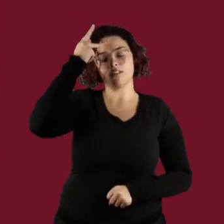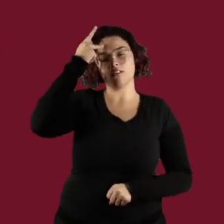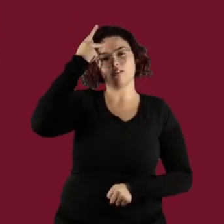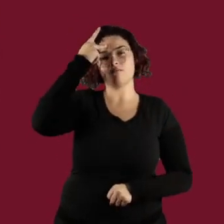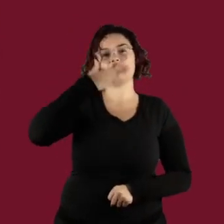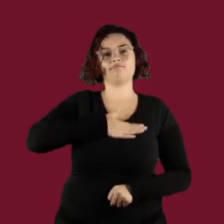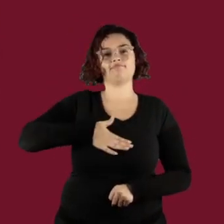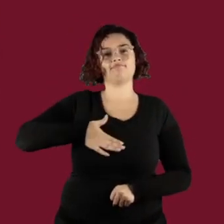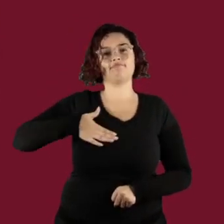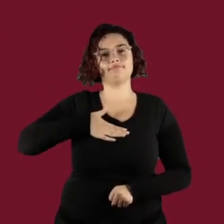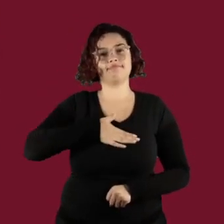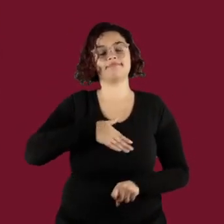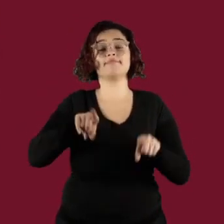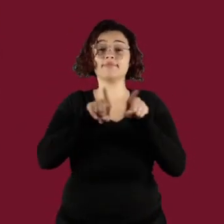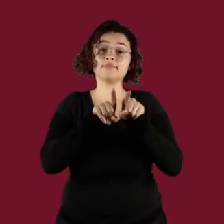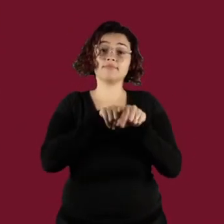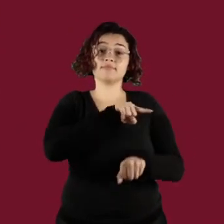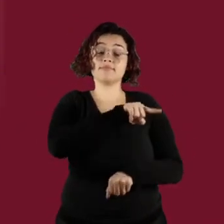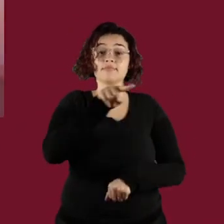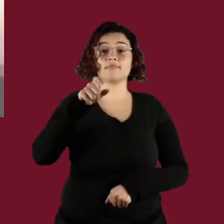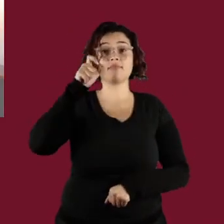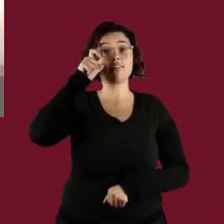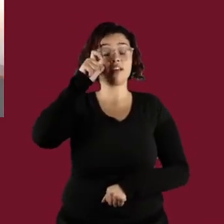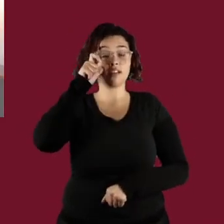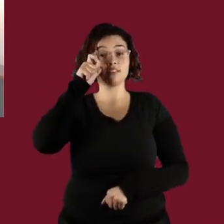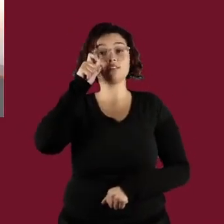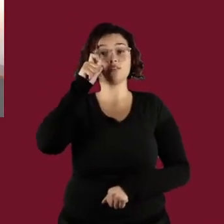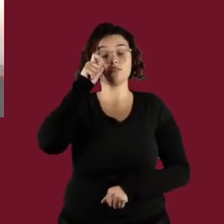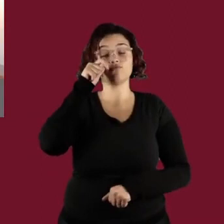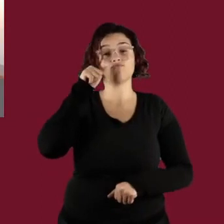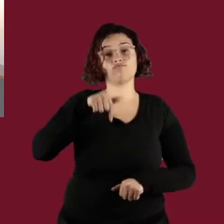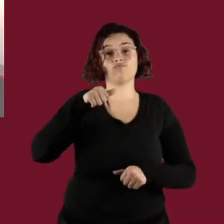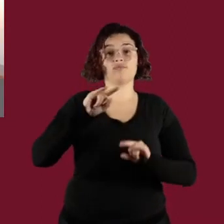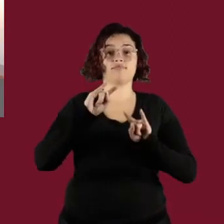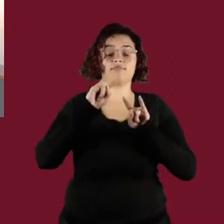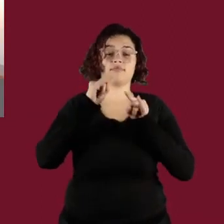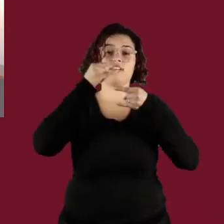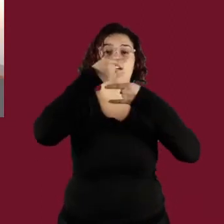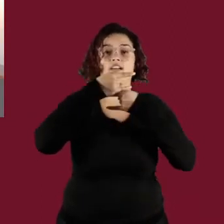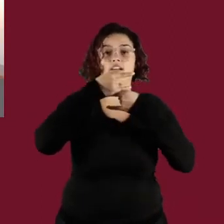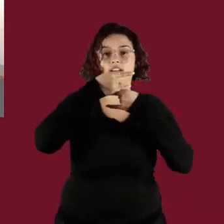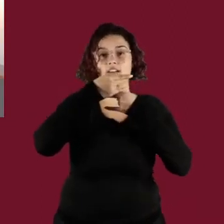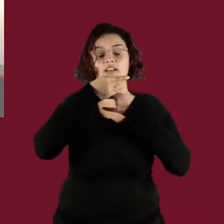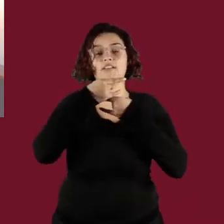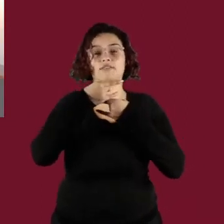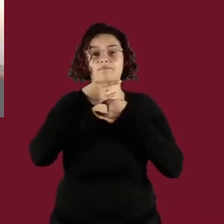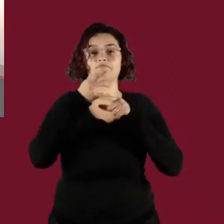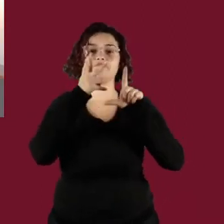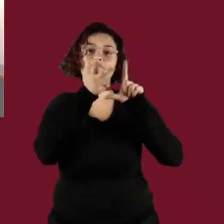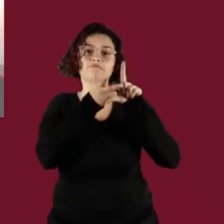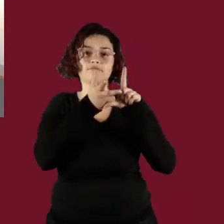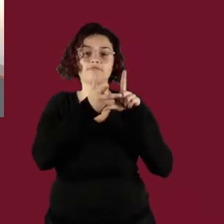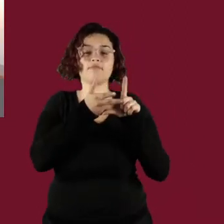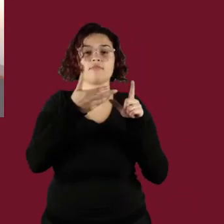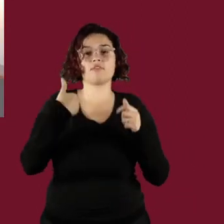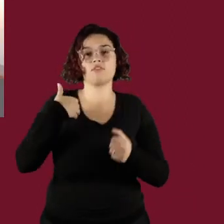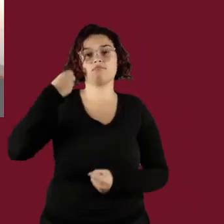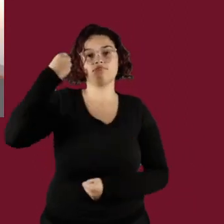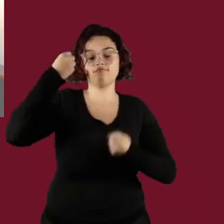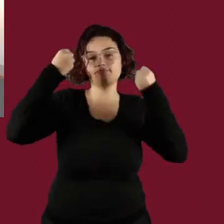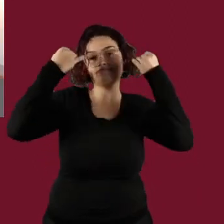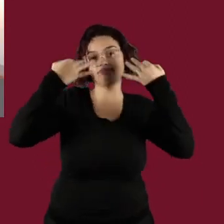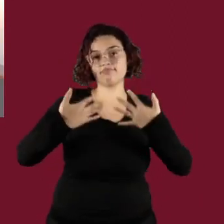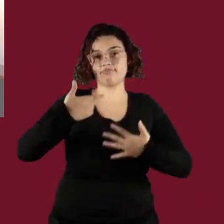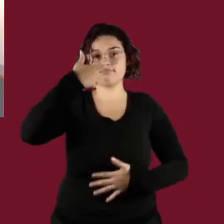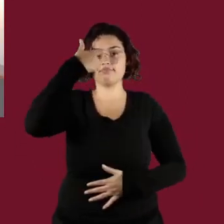com todos que participam conosco nessa live. E eu gostaria, então, de seguir essa descrição. Eu tenho